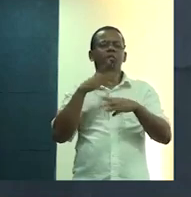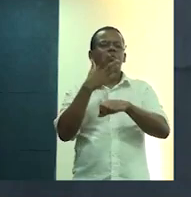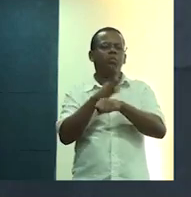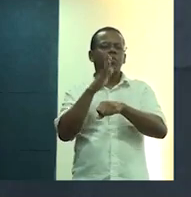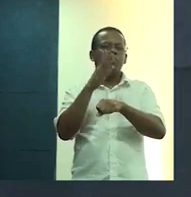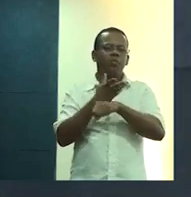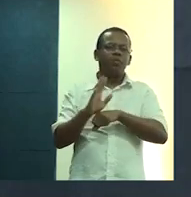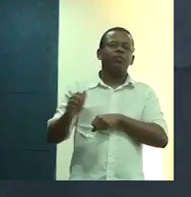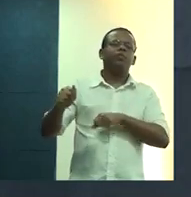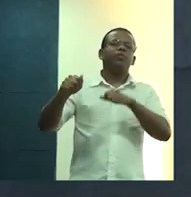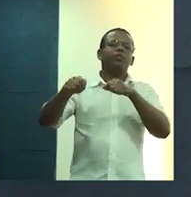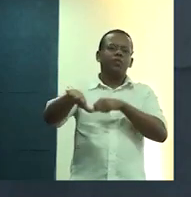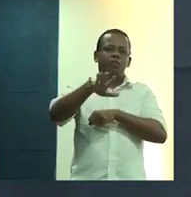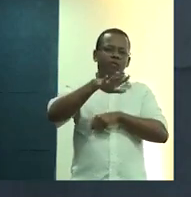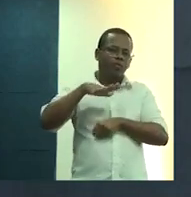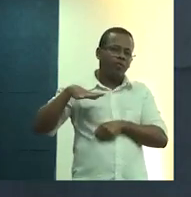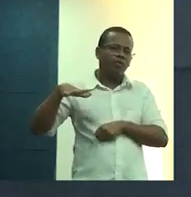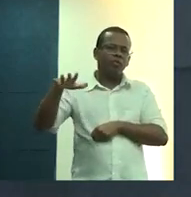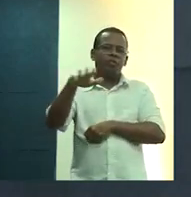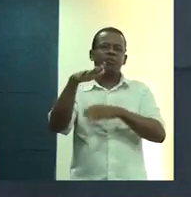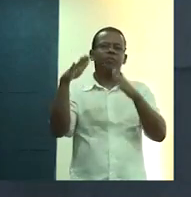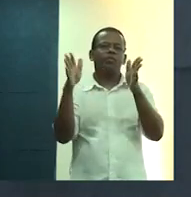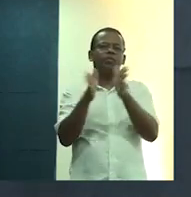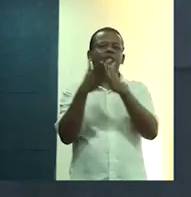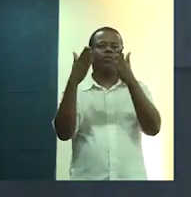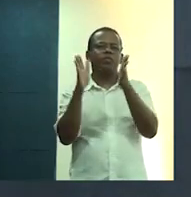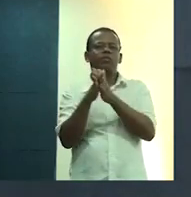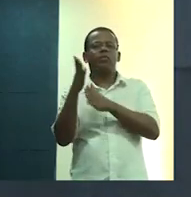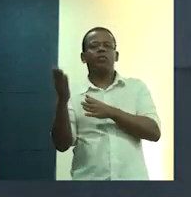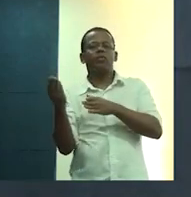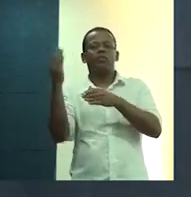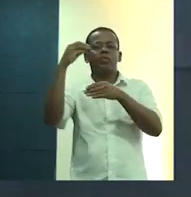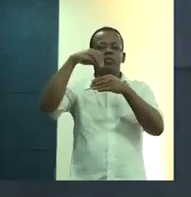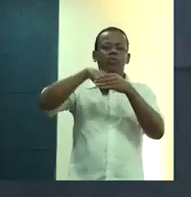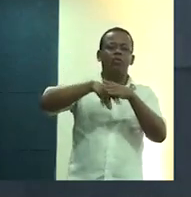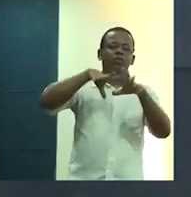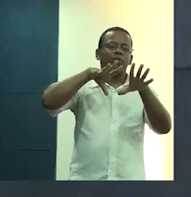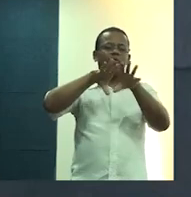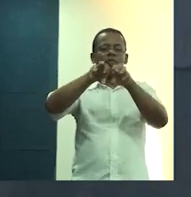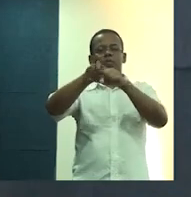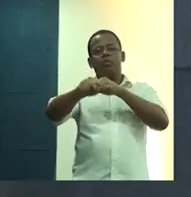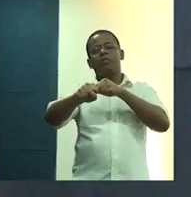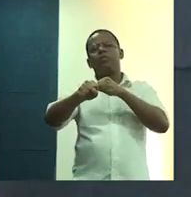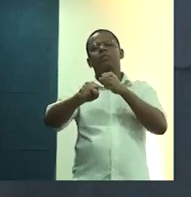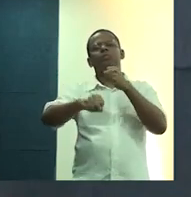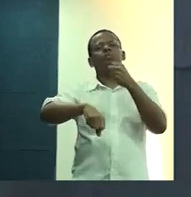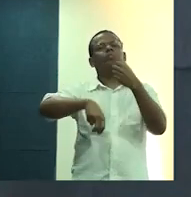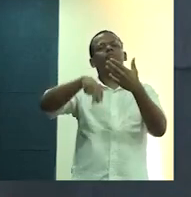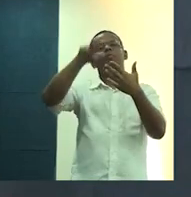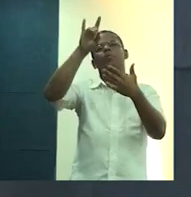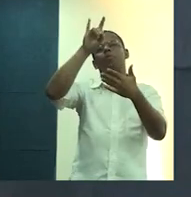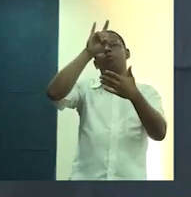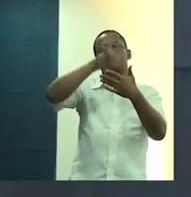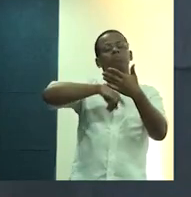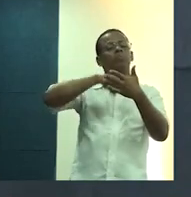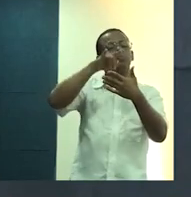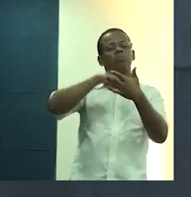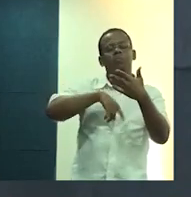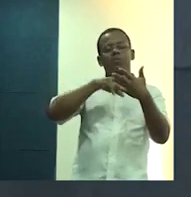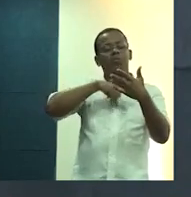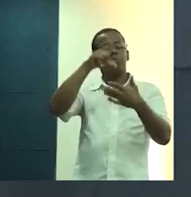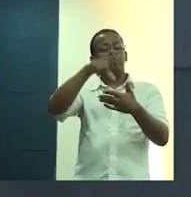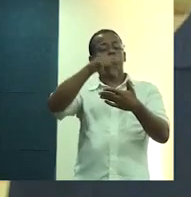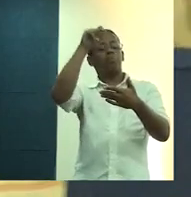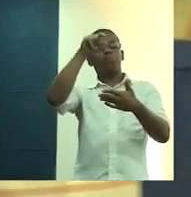já tem atuação para um território periférico Elas serão encaixadas nisso aqui isso vai formar uma espécie de cardápio cardápio de